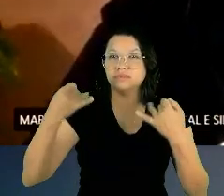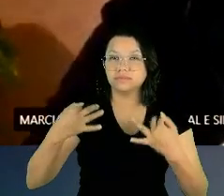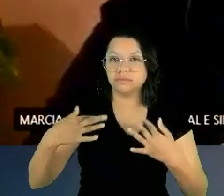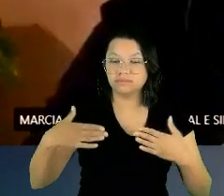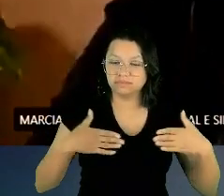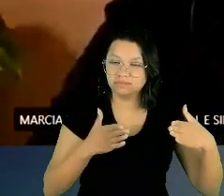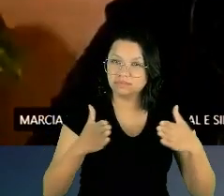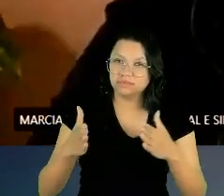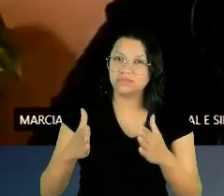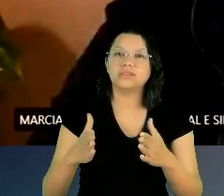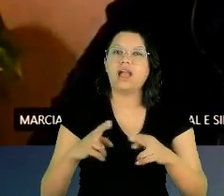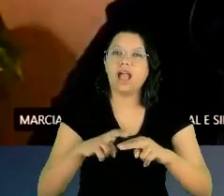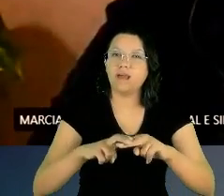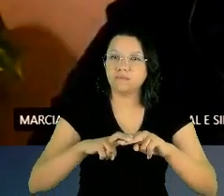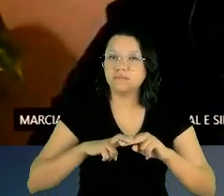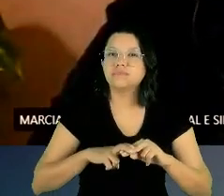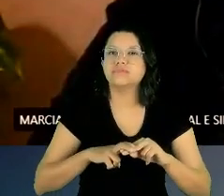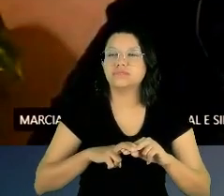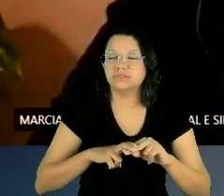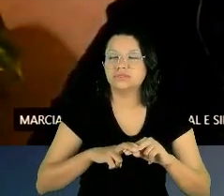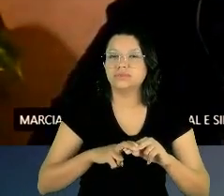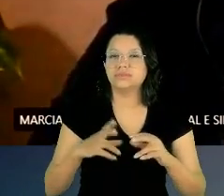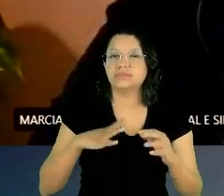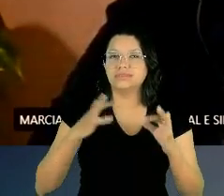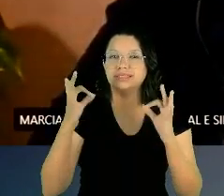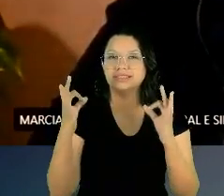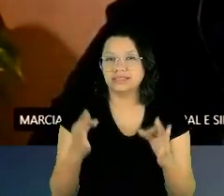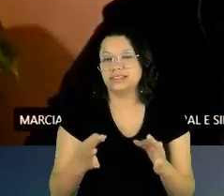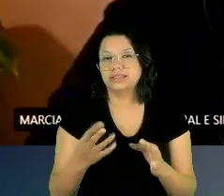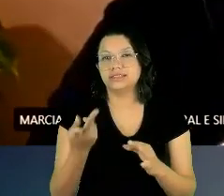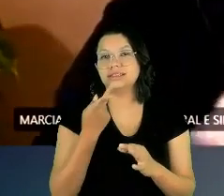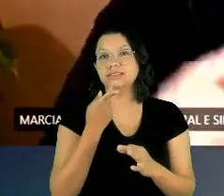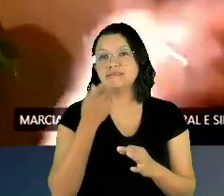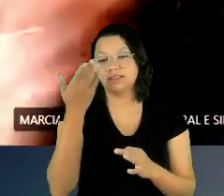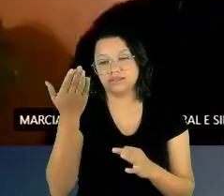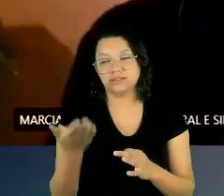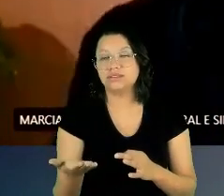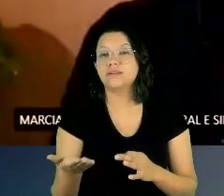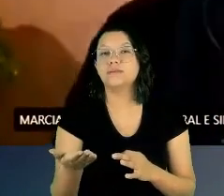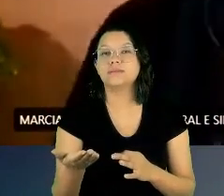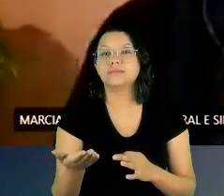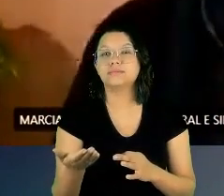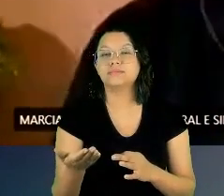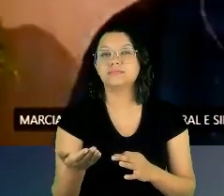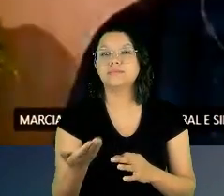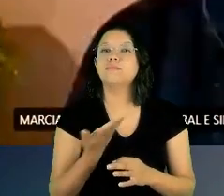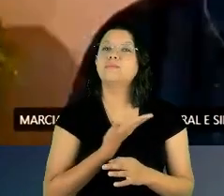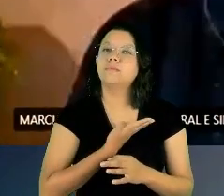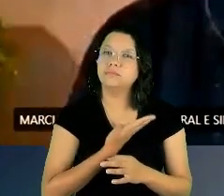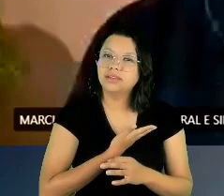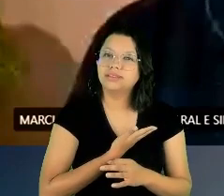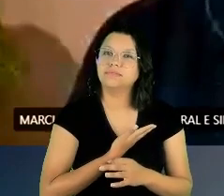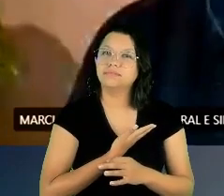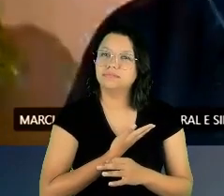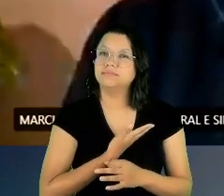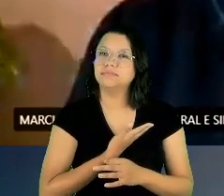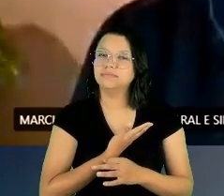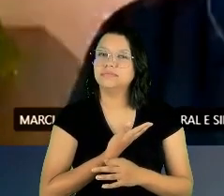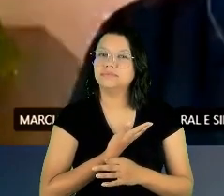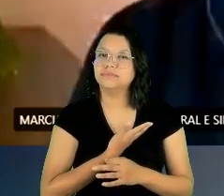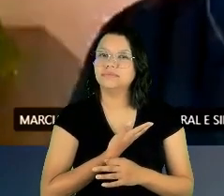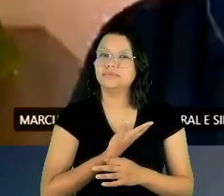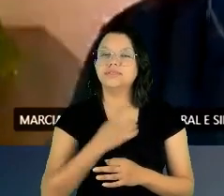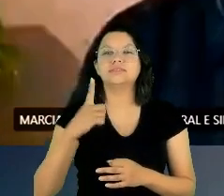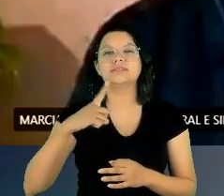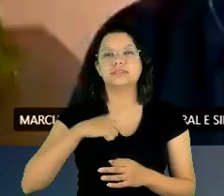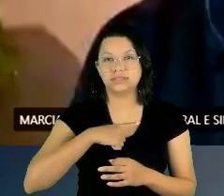espelhou e, por isso, eu tenho certeza, eu ouso dizer que a senhora é uma